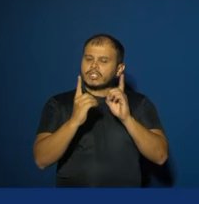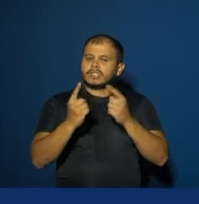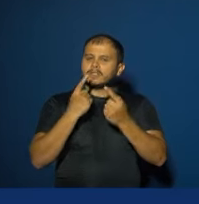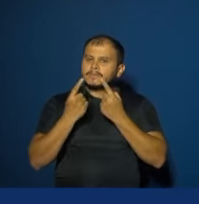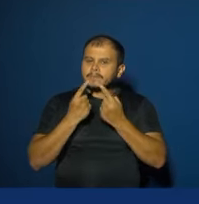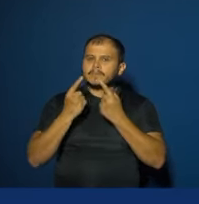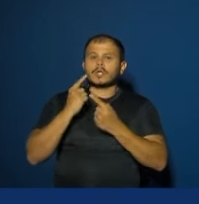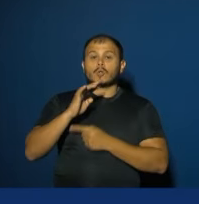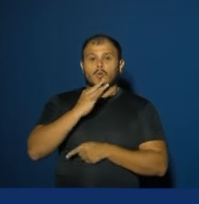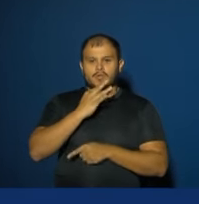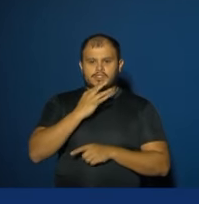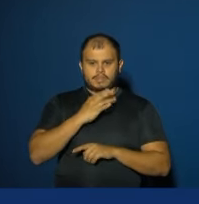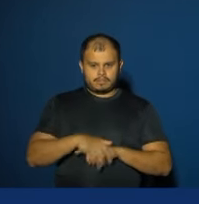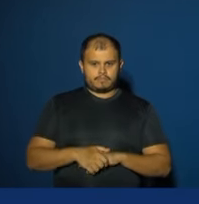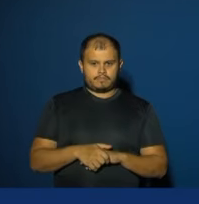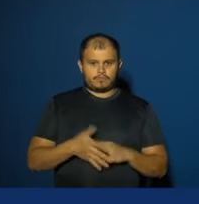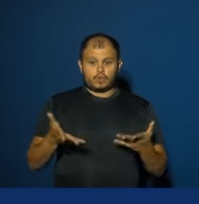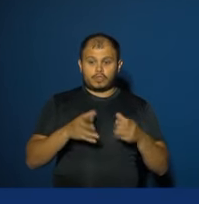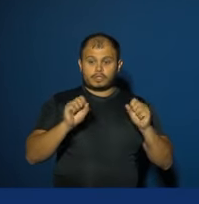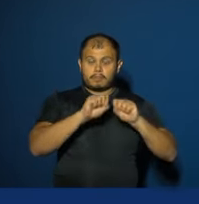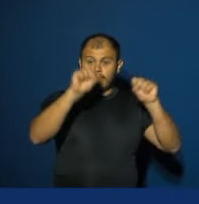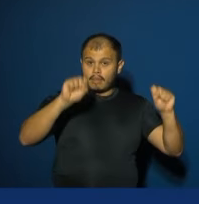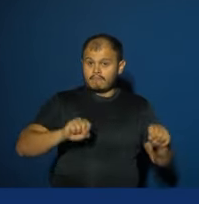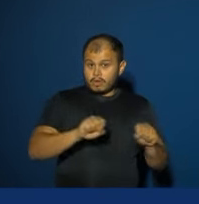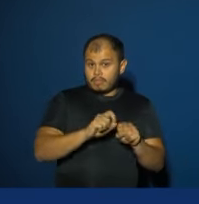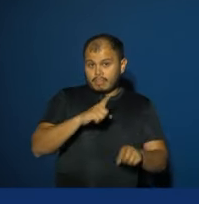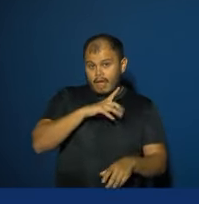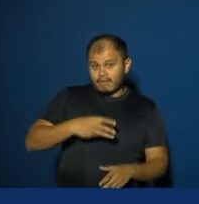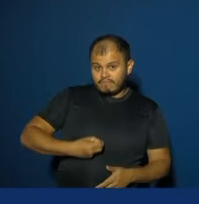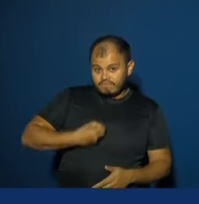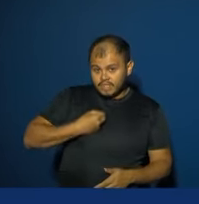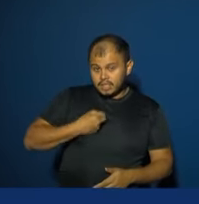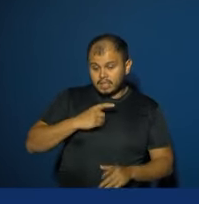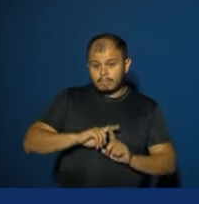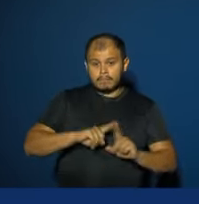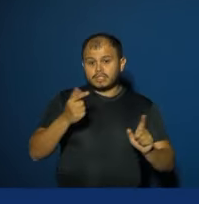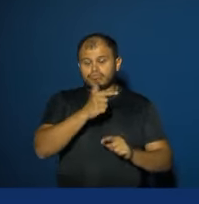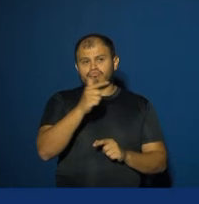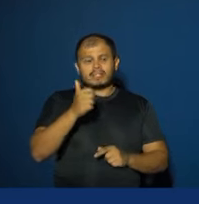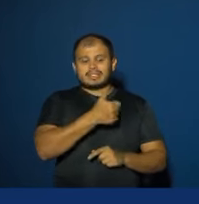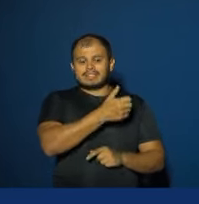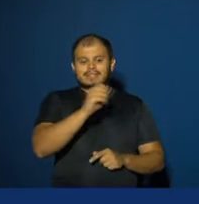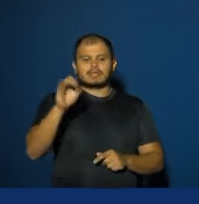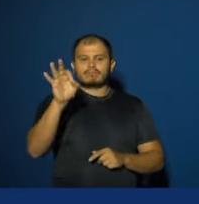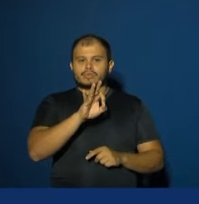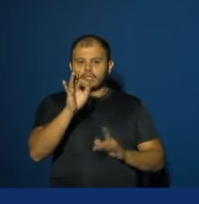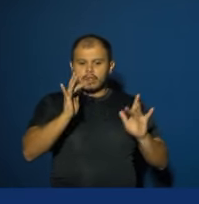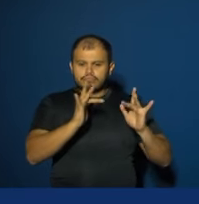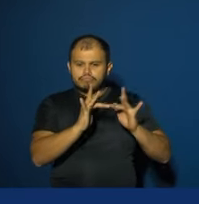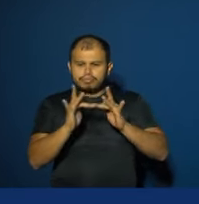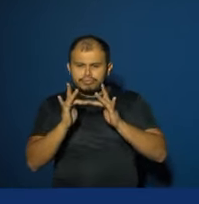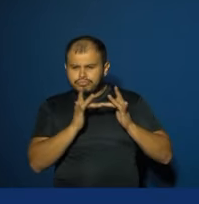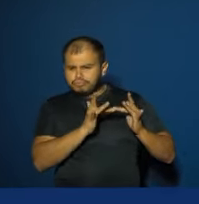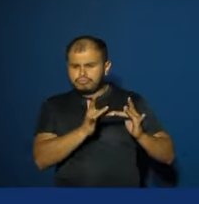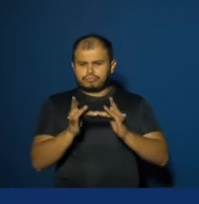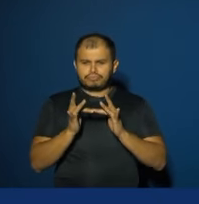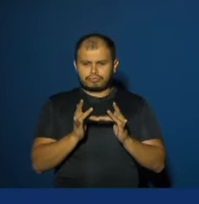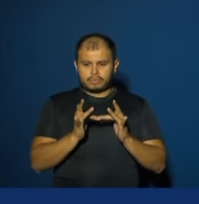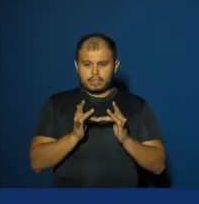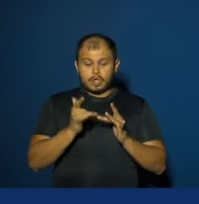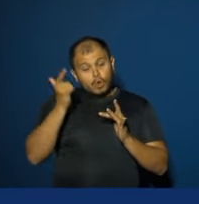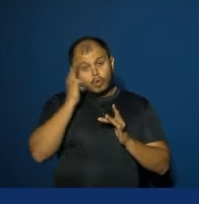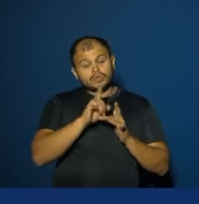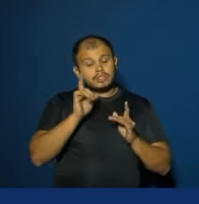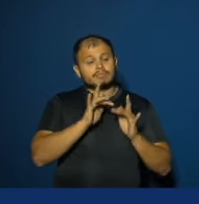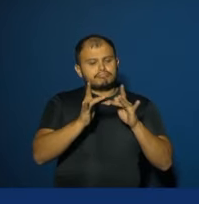Tet as plataformas existem Mas a gente não tá 100% conectadas ainda Então essa é a primeira coisa conseguir conectar com que